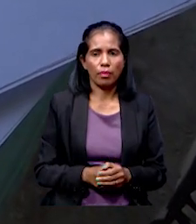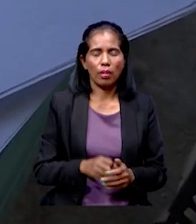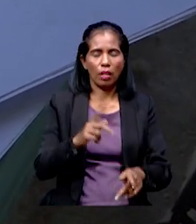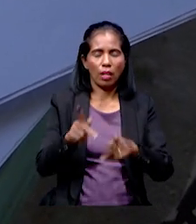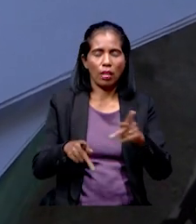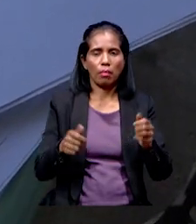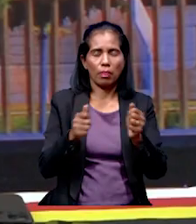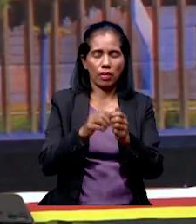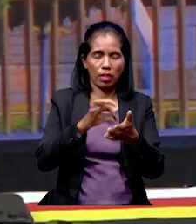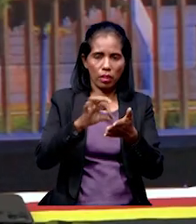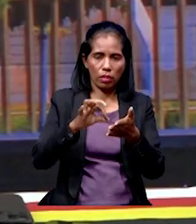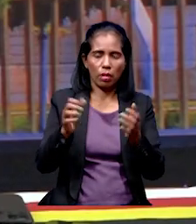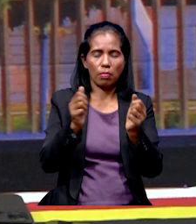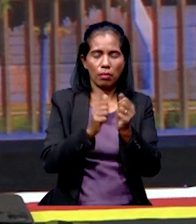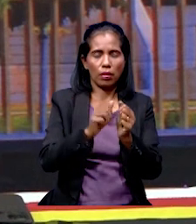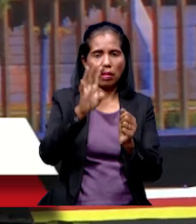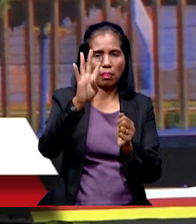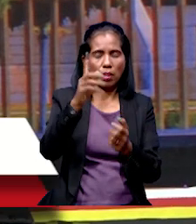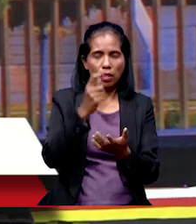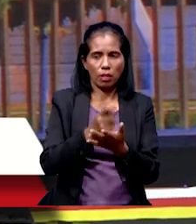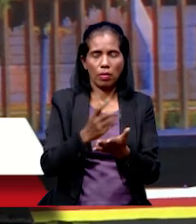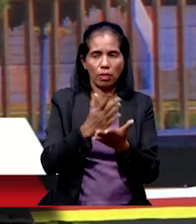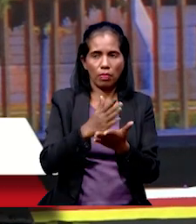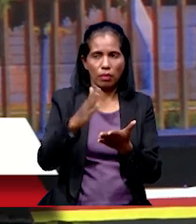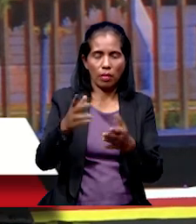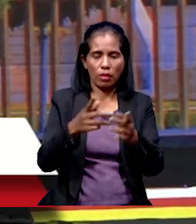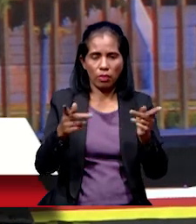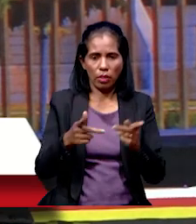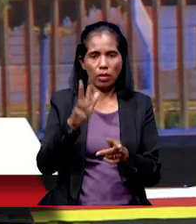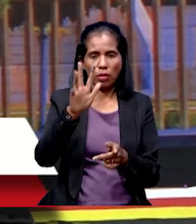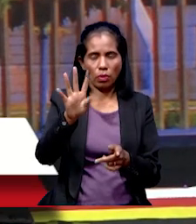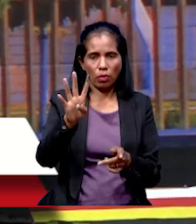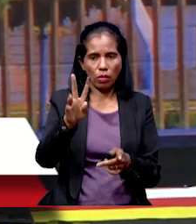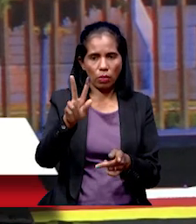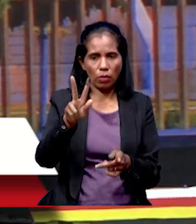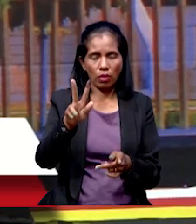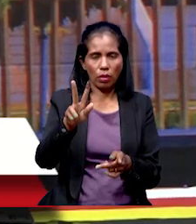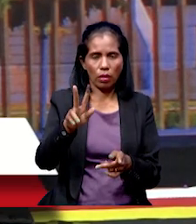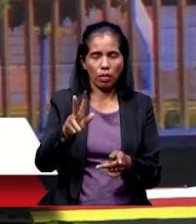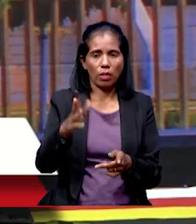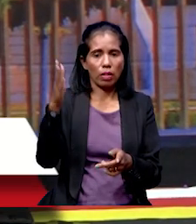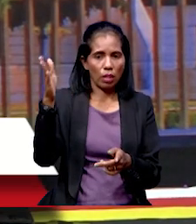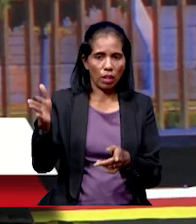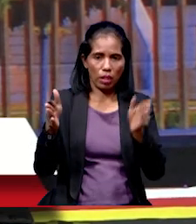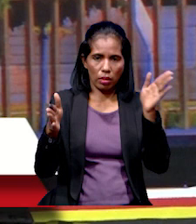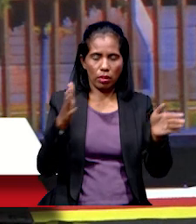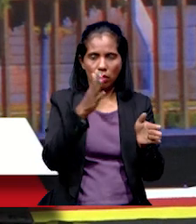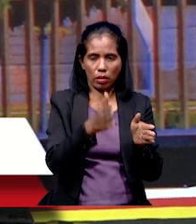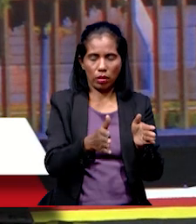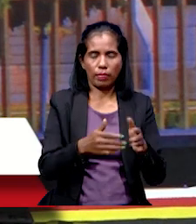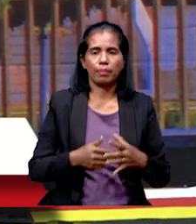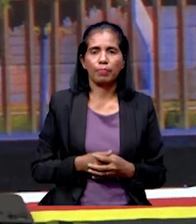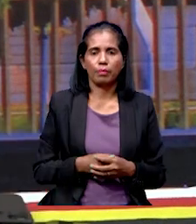e 4.000 e tal. Portanto, faiba, fatintolo, e da leste ida, clara ida, ho, Sira Oste